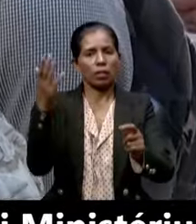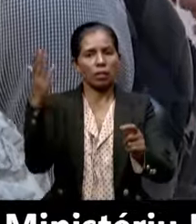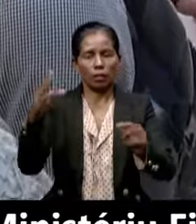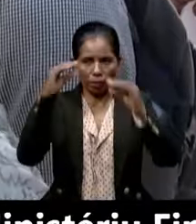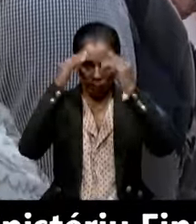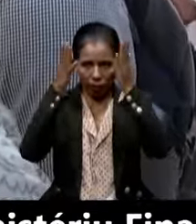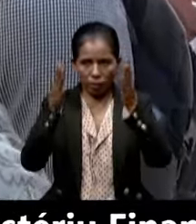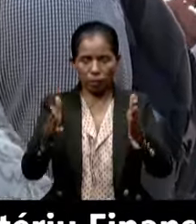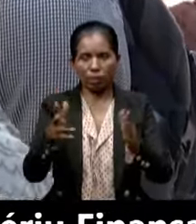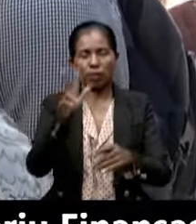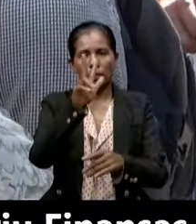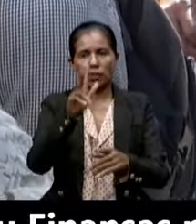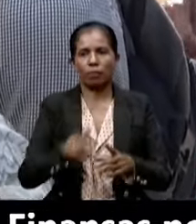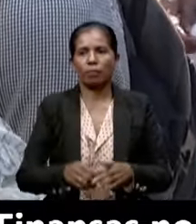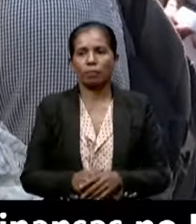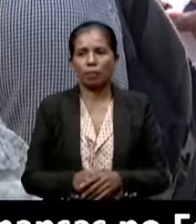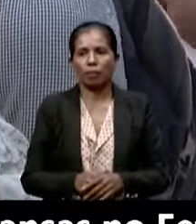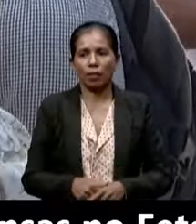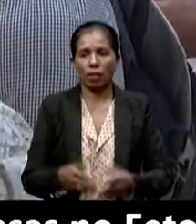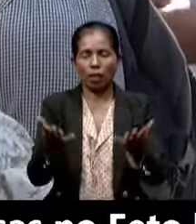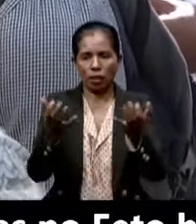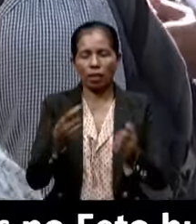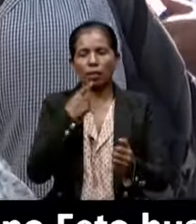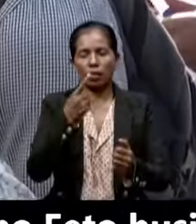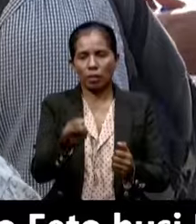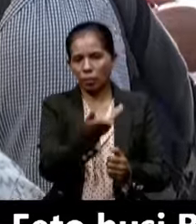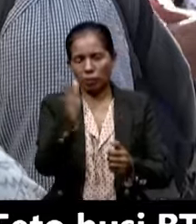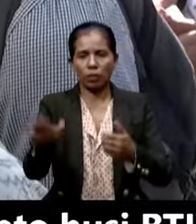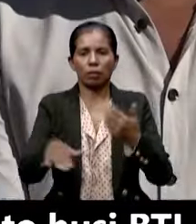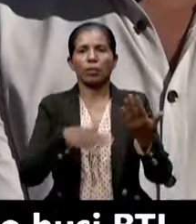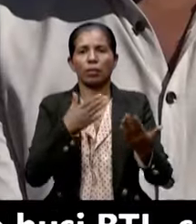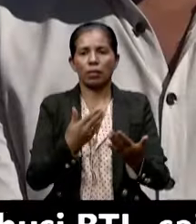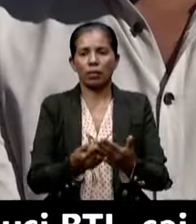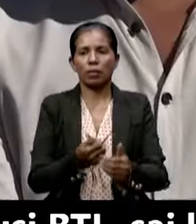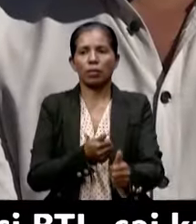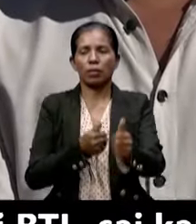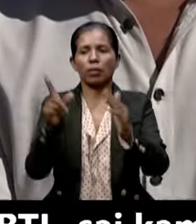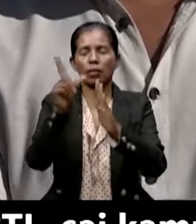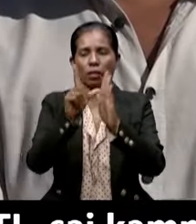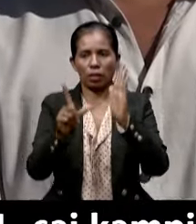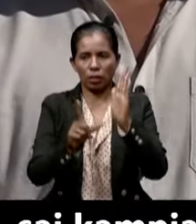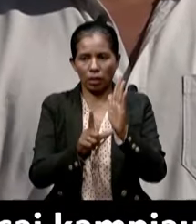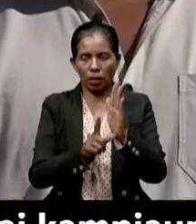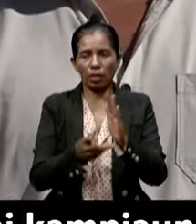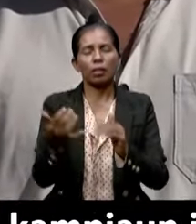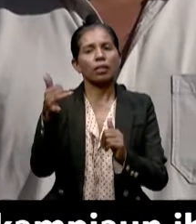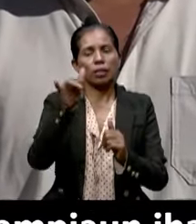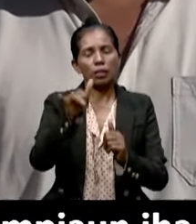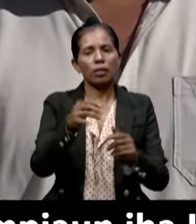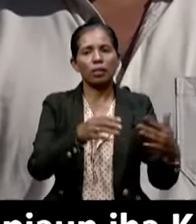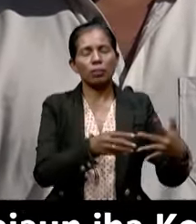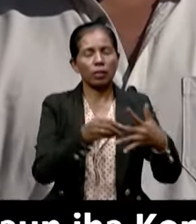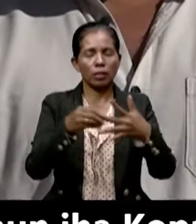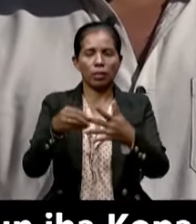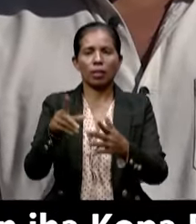profesor fazer a toluknian. A cara gatete baita bot sira, baseia ba decreto lei sira, Liu decreto